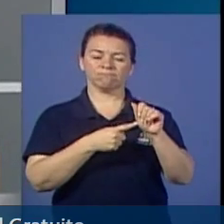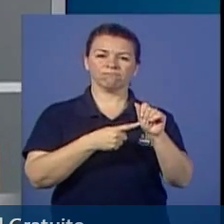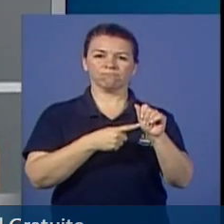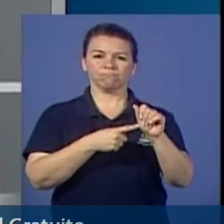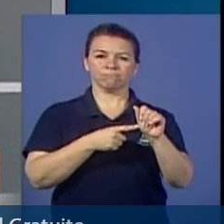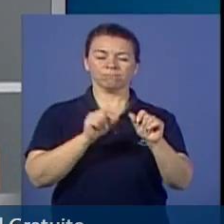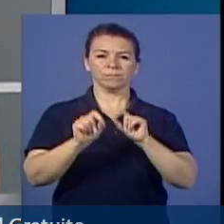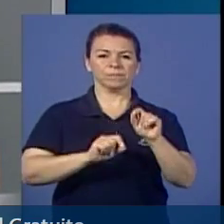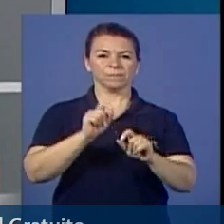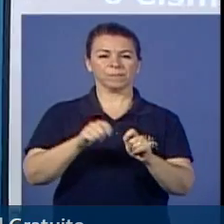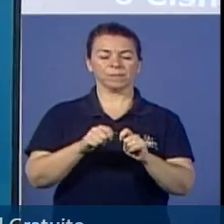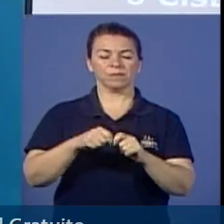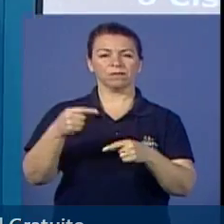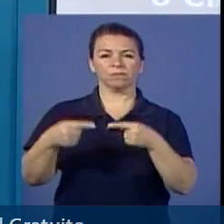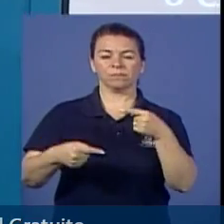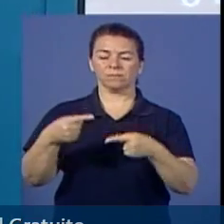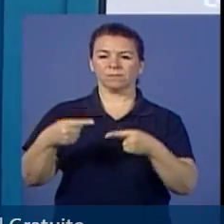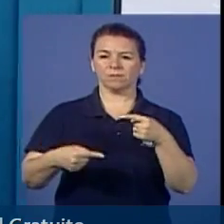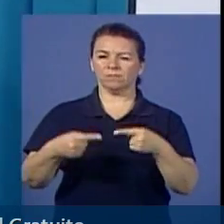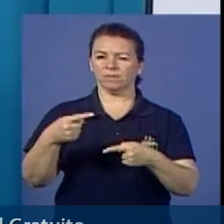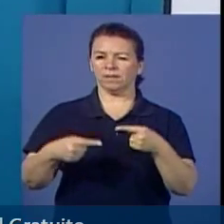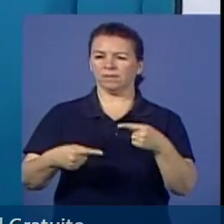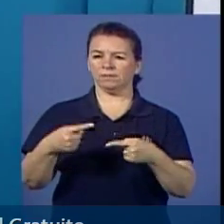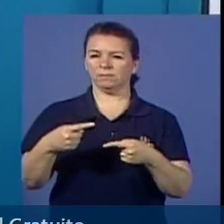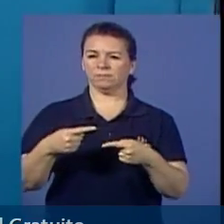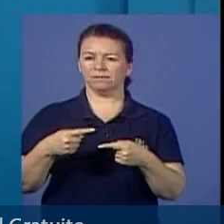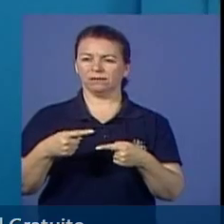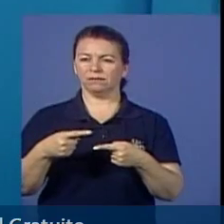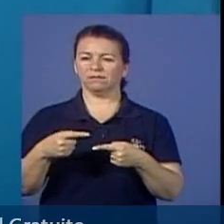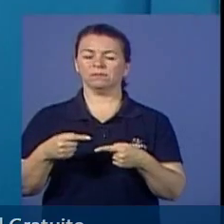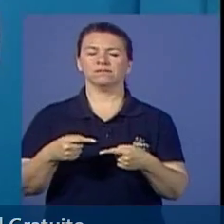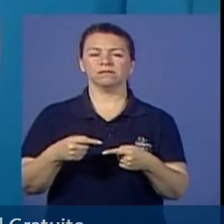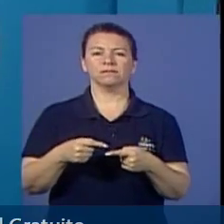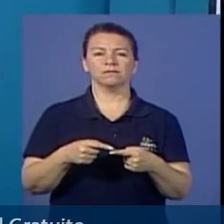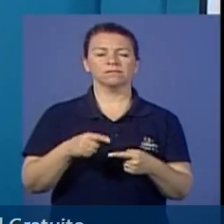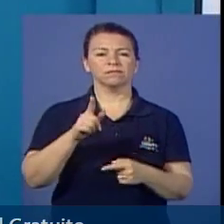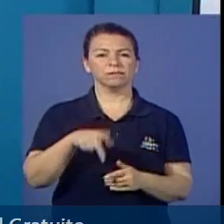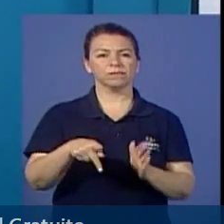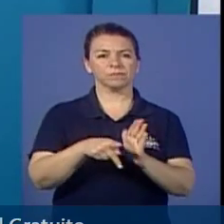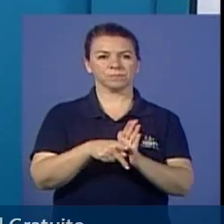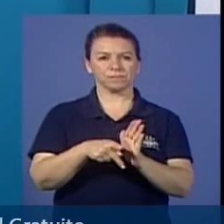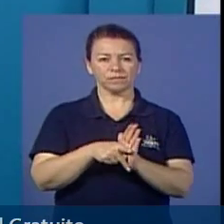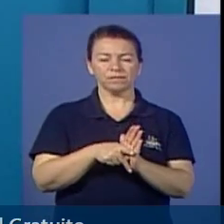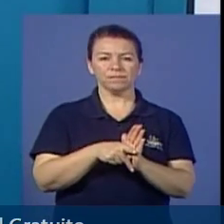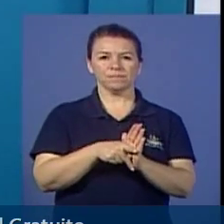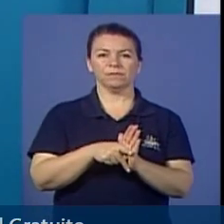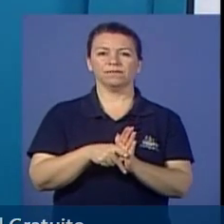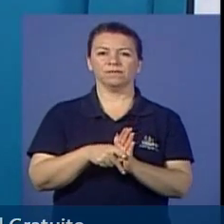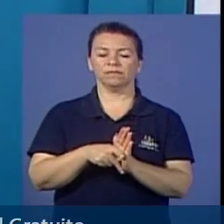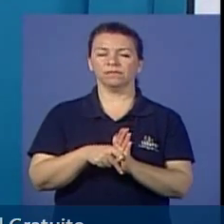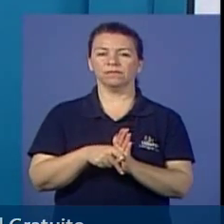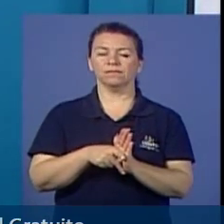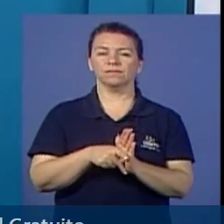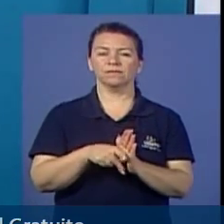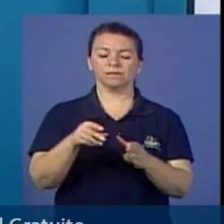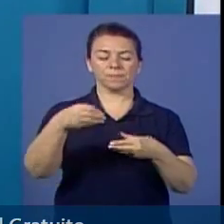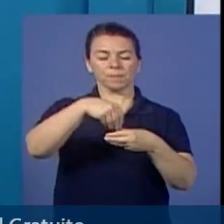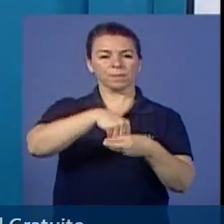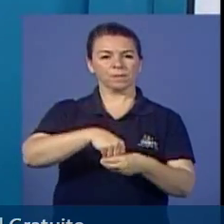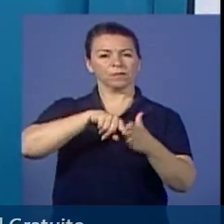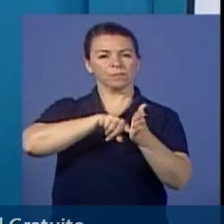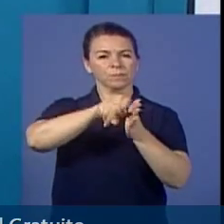beliscadas. Só que esse aspecto político é um dos aspectos envolvidos. E ele está inserido dentro de uma